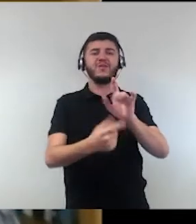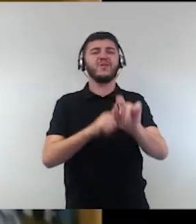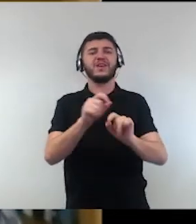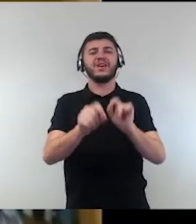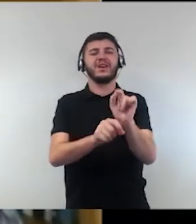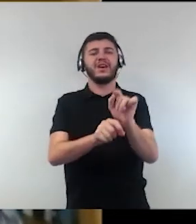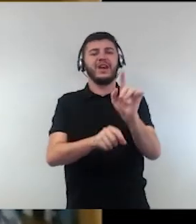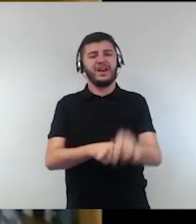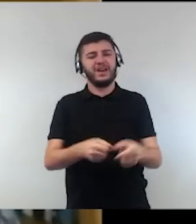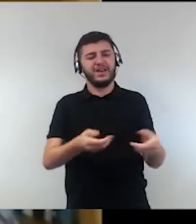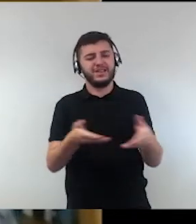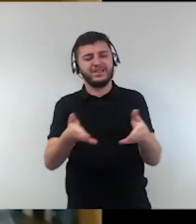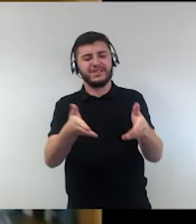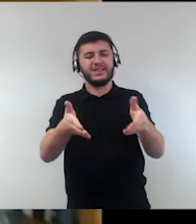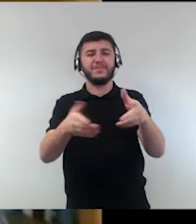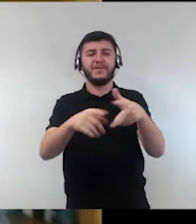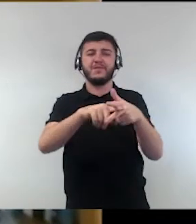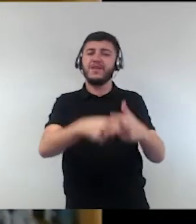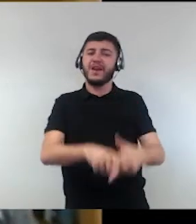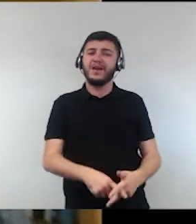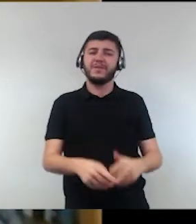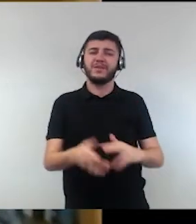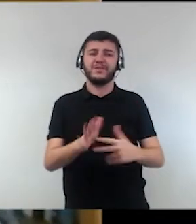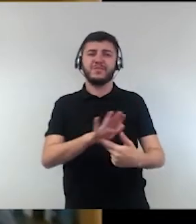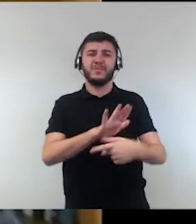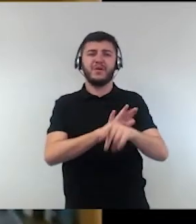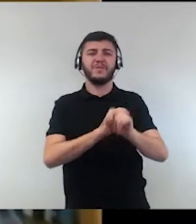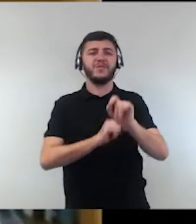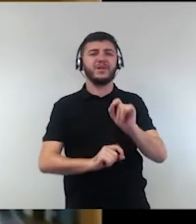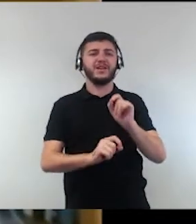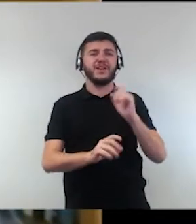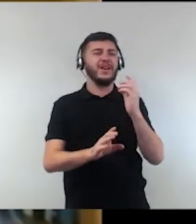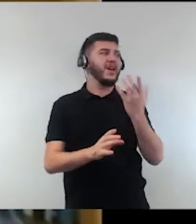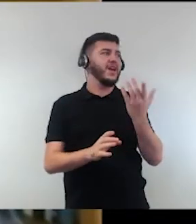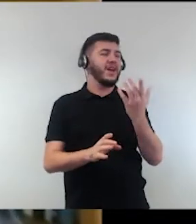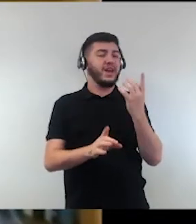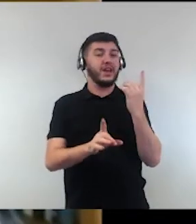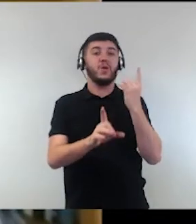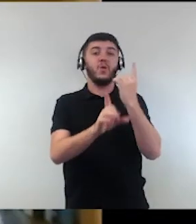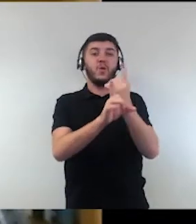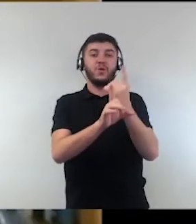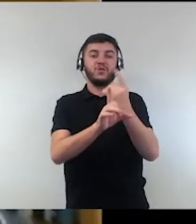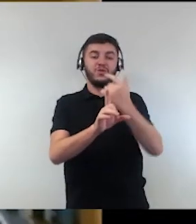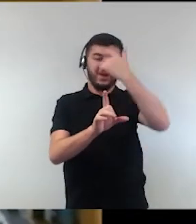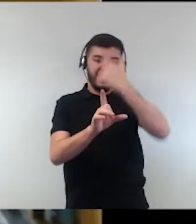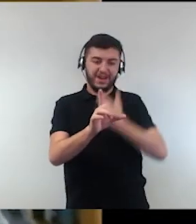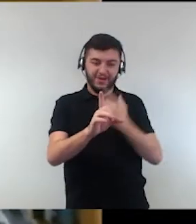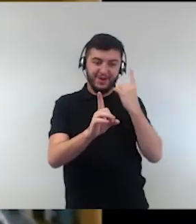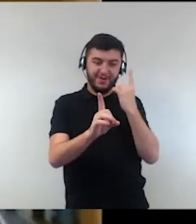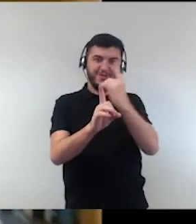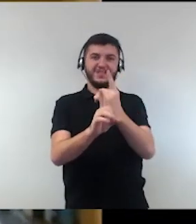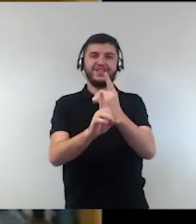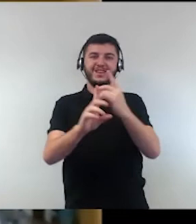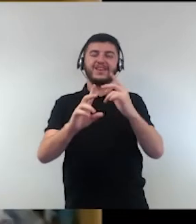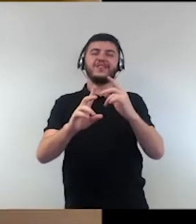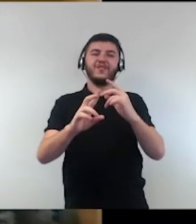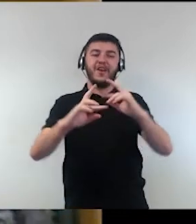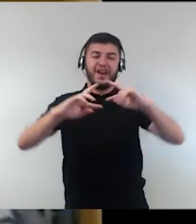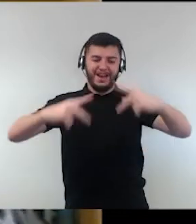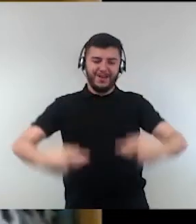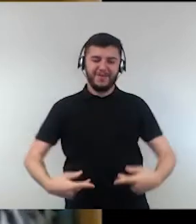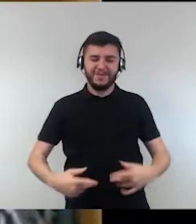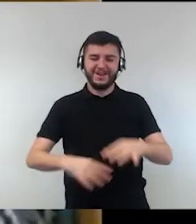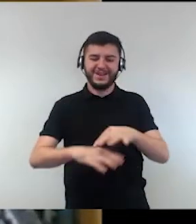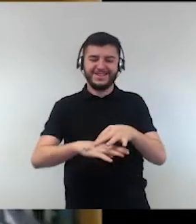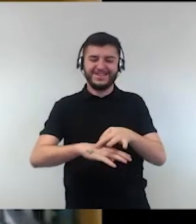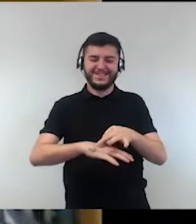ferramenta importantíssima de reencontro nosso com a nossa humanidade. Eu dificilmente, quando